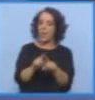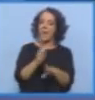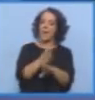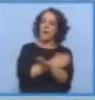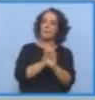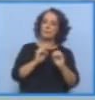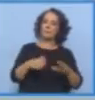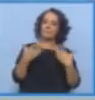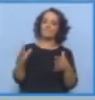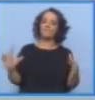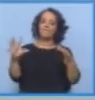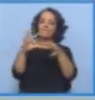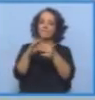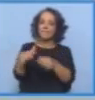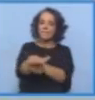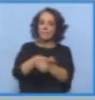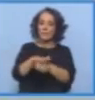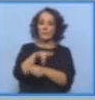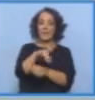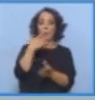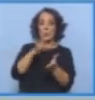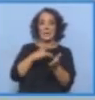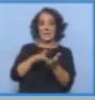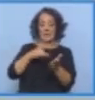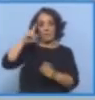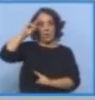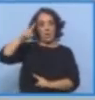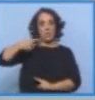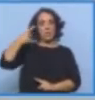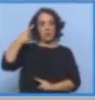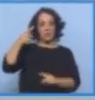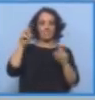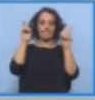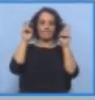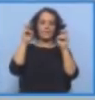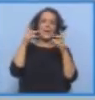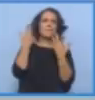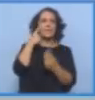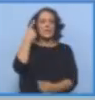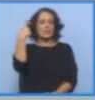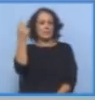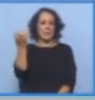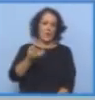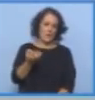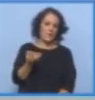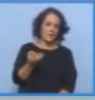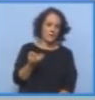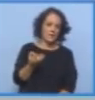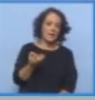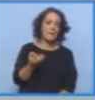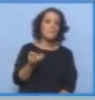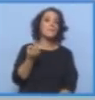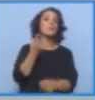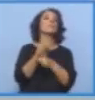um enquadramento muito específico. O livro da Sabedoria é um livro, eu diria, sui generis, e é sui generis